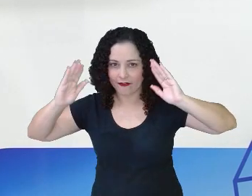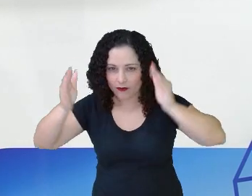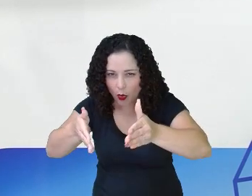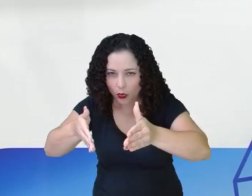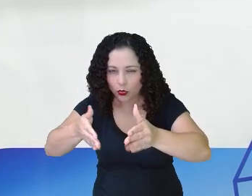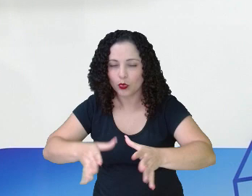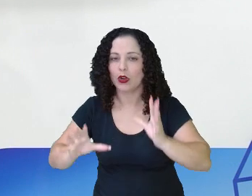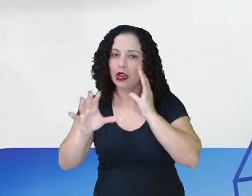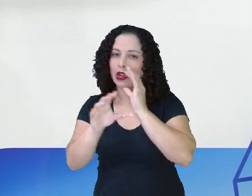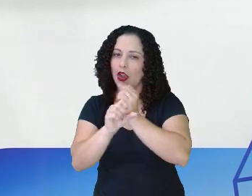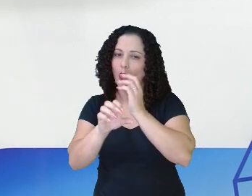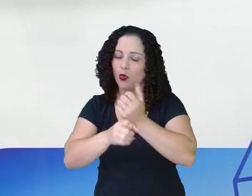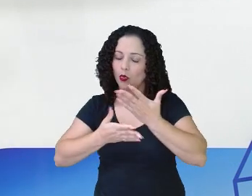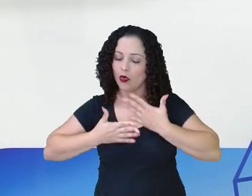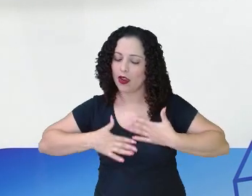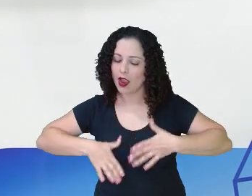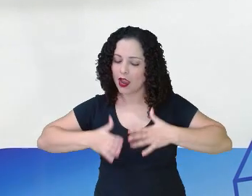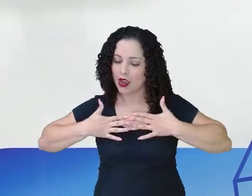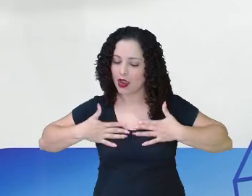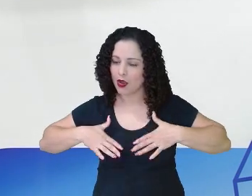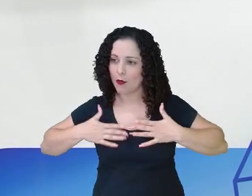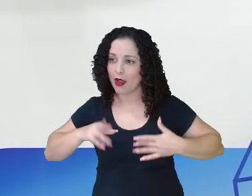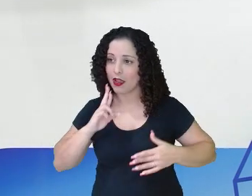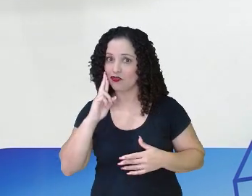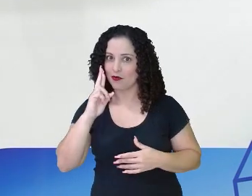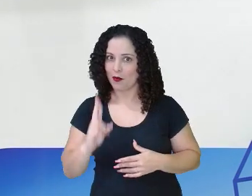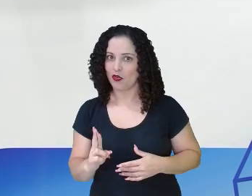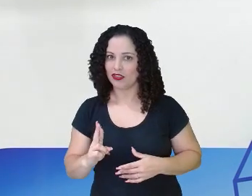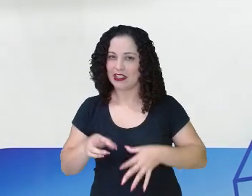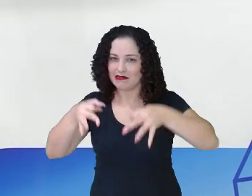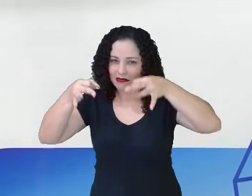realizar o cálculo com calma. A resposta é